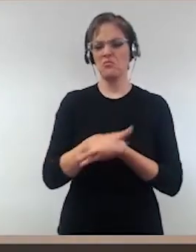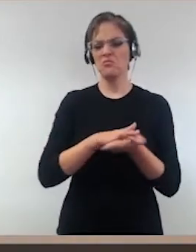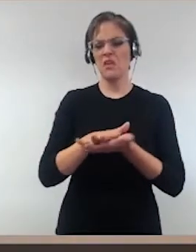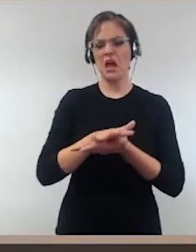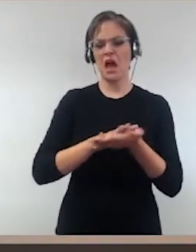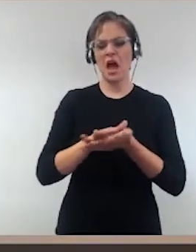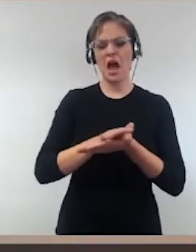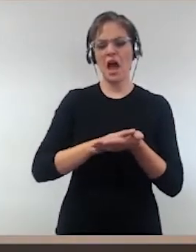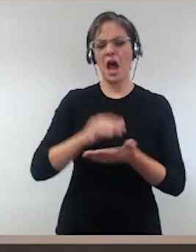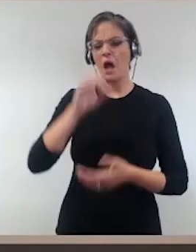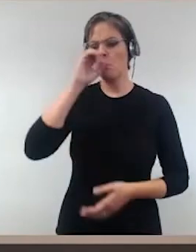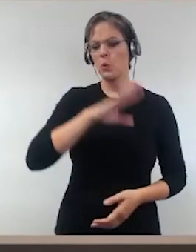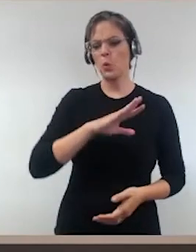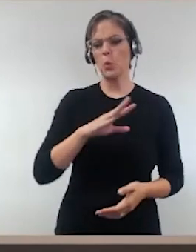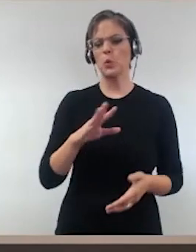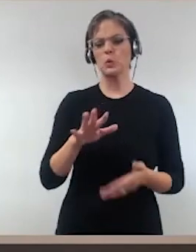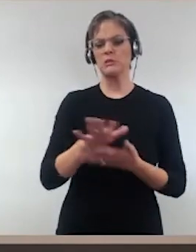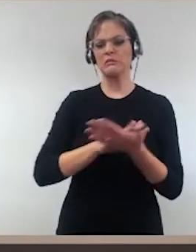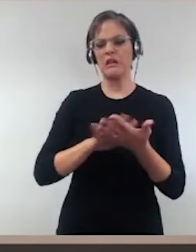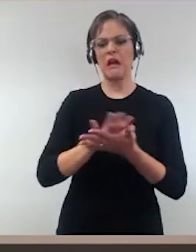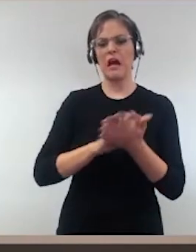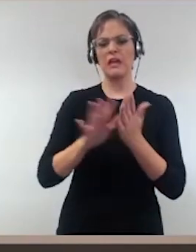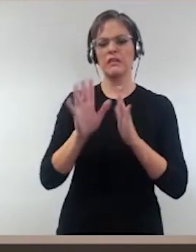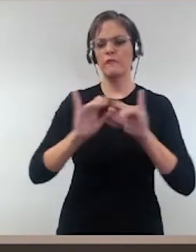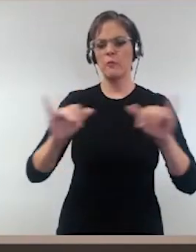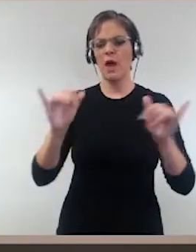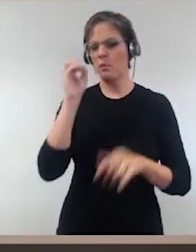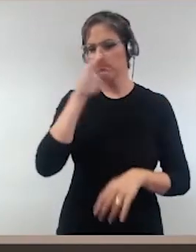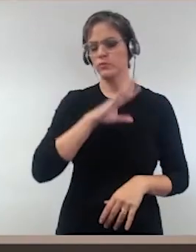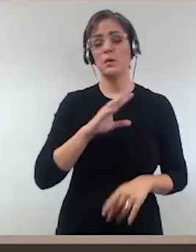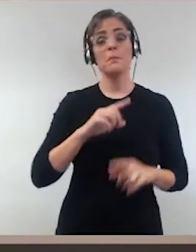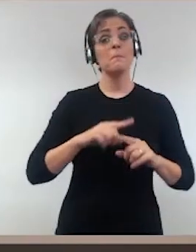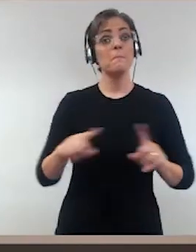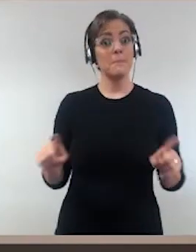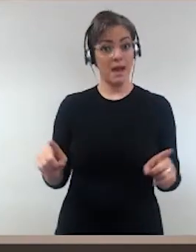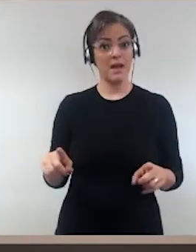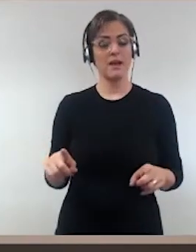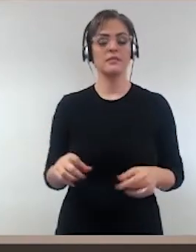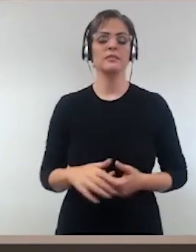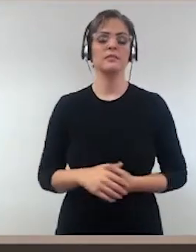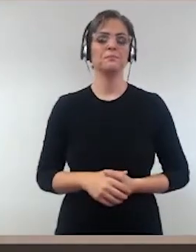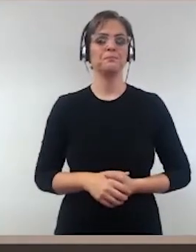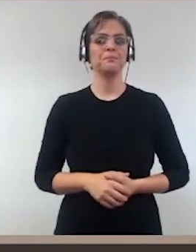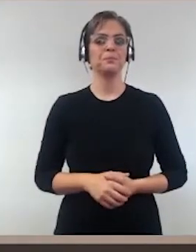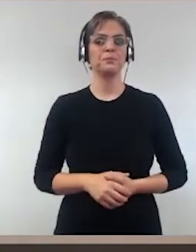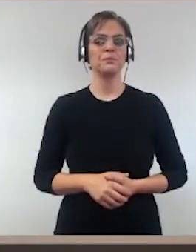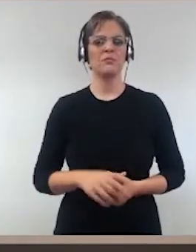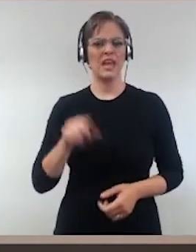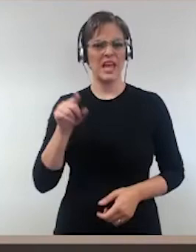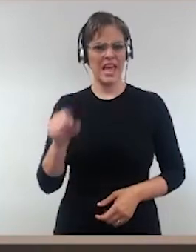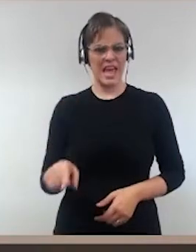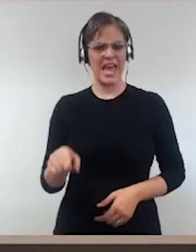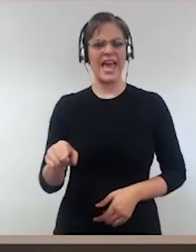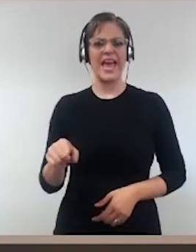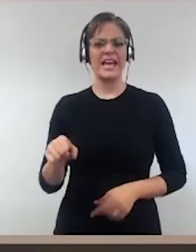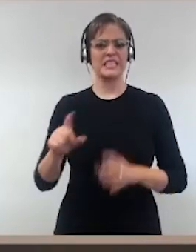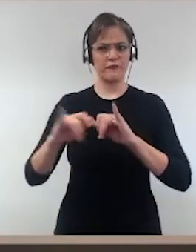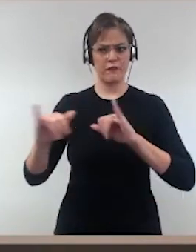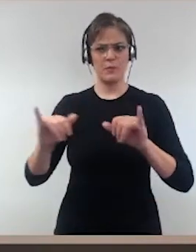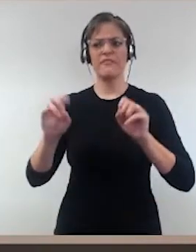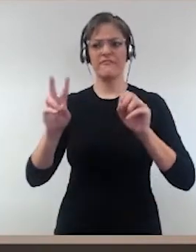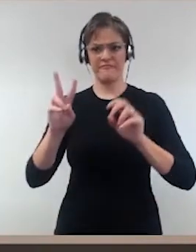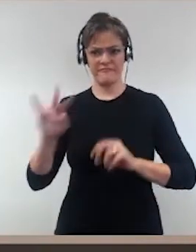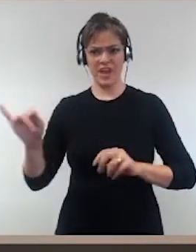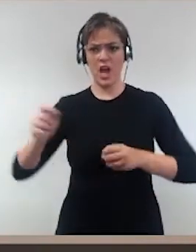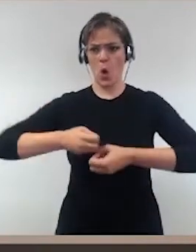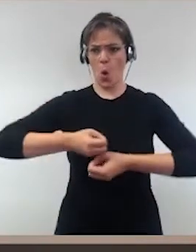abusivo ou nenhum conteúdo abusivo. Mas simplesmente o fato de que aquela mensagem, né, vai ser compartilhada com um determinado número de